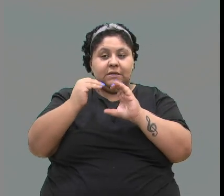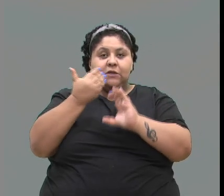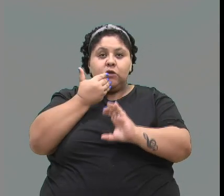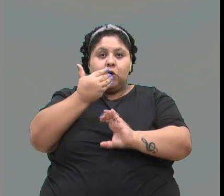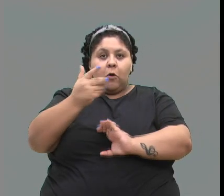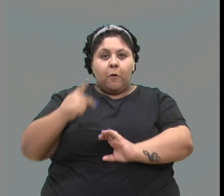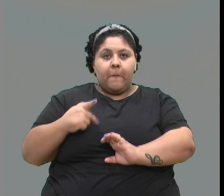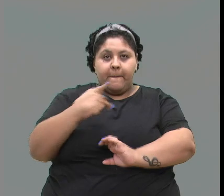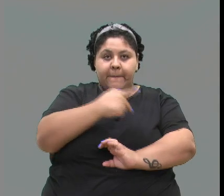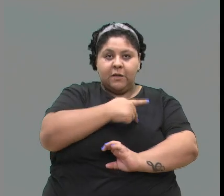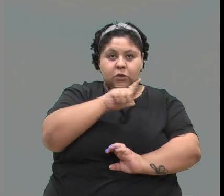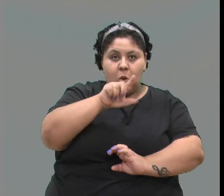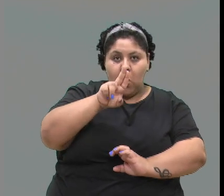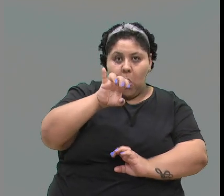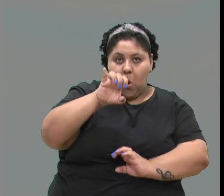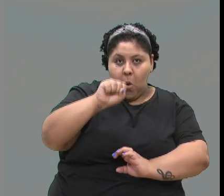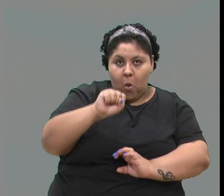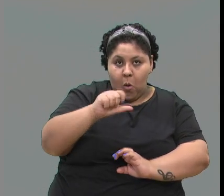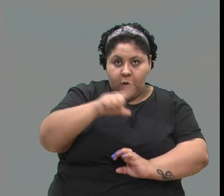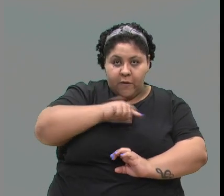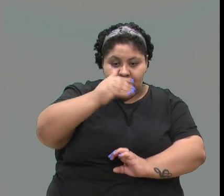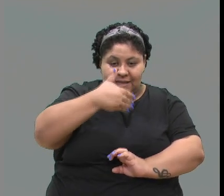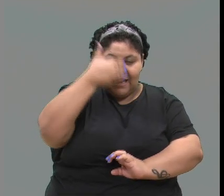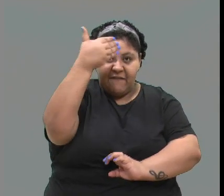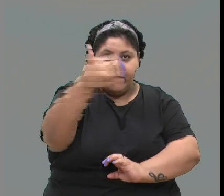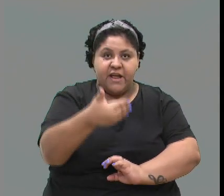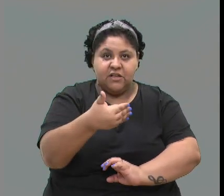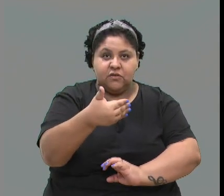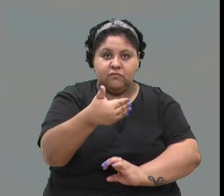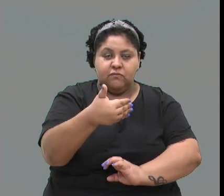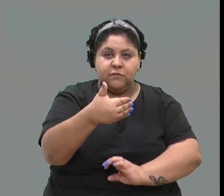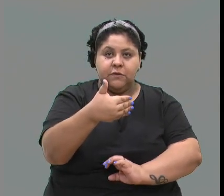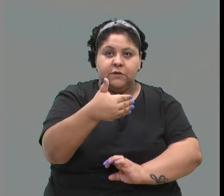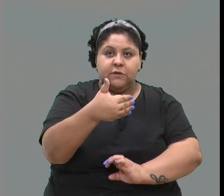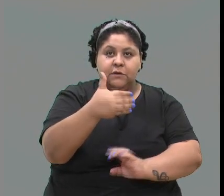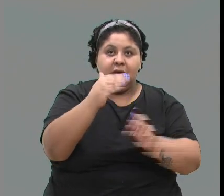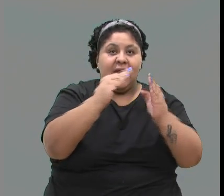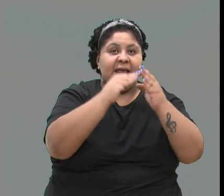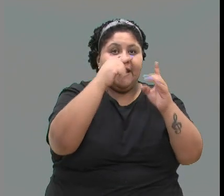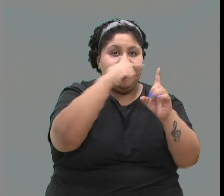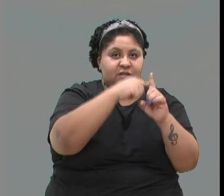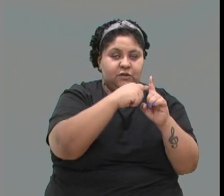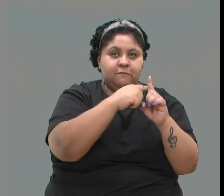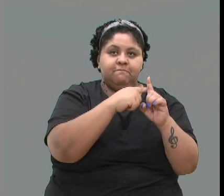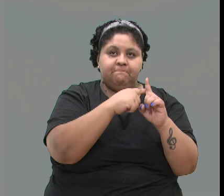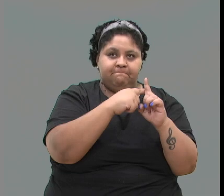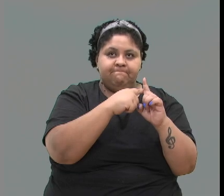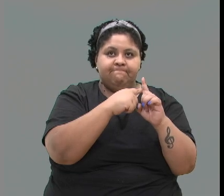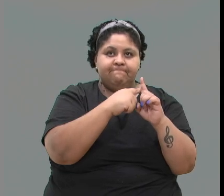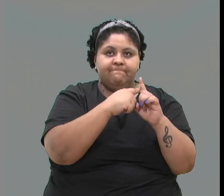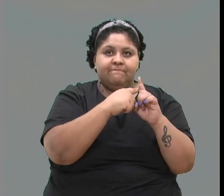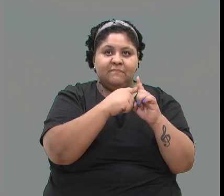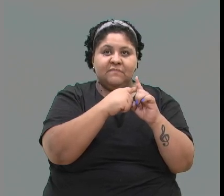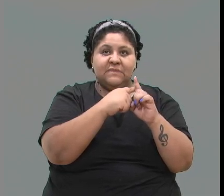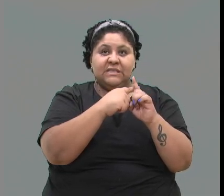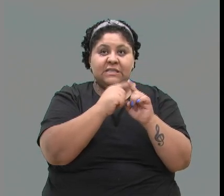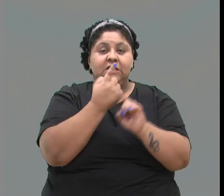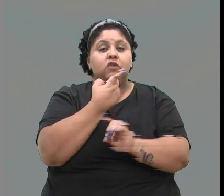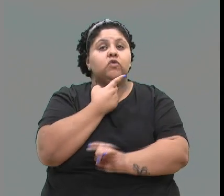Luiz. Ele tem na frente dessa área pública a igreja. E eles